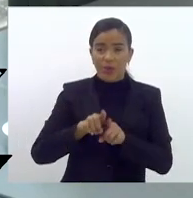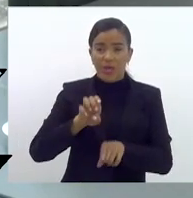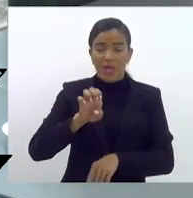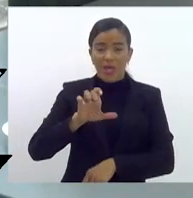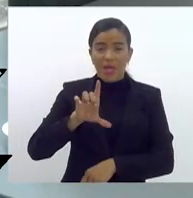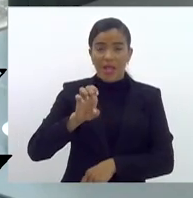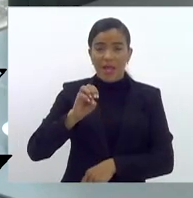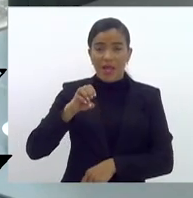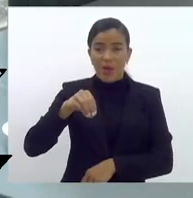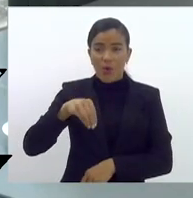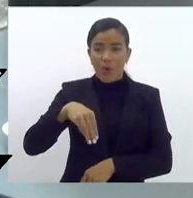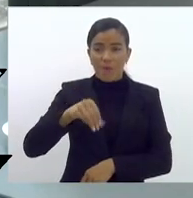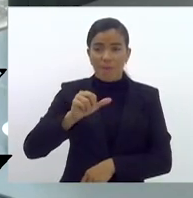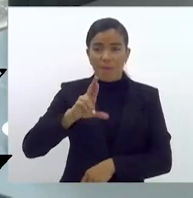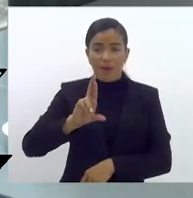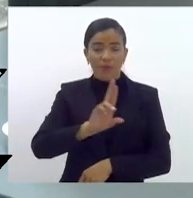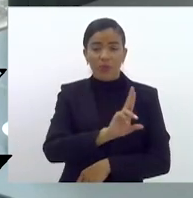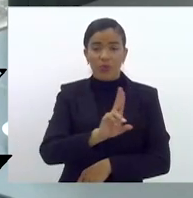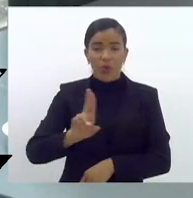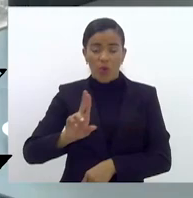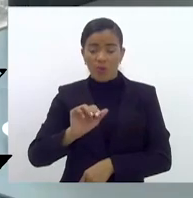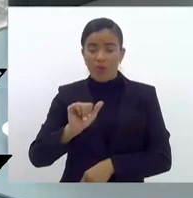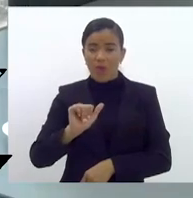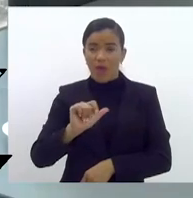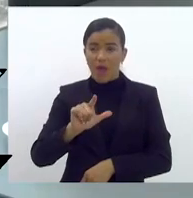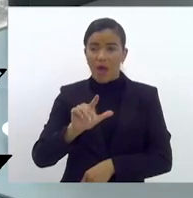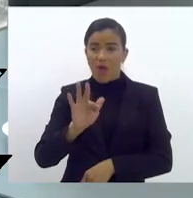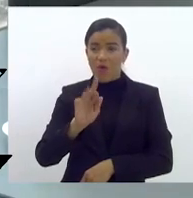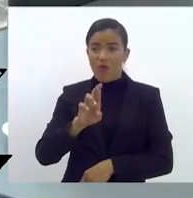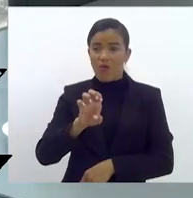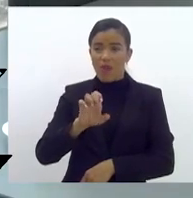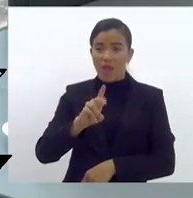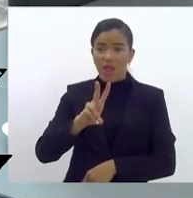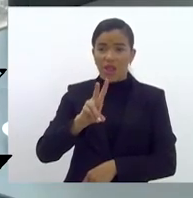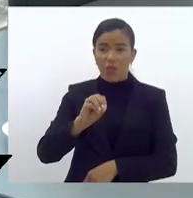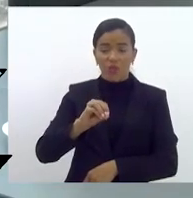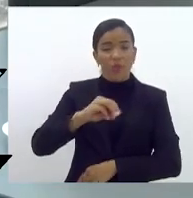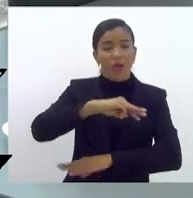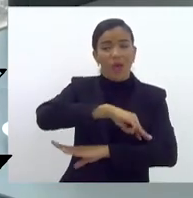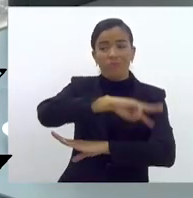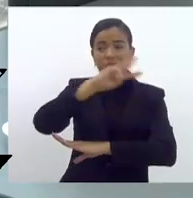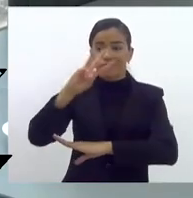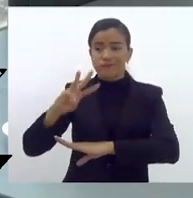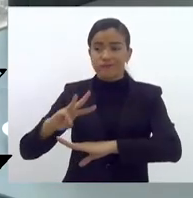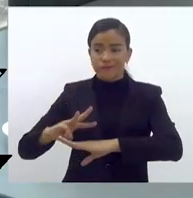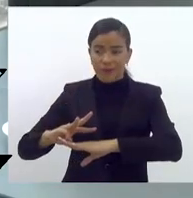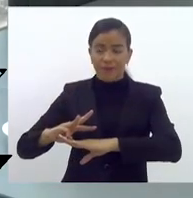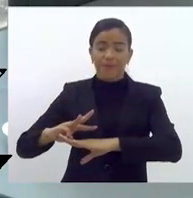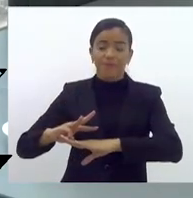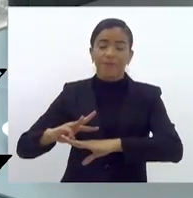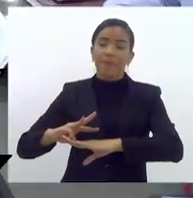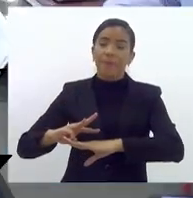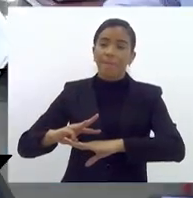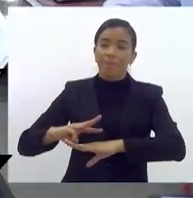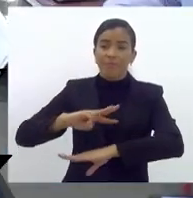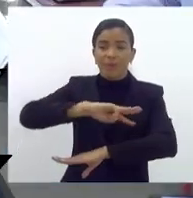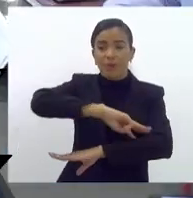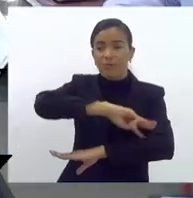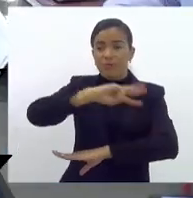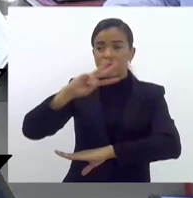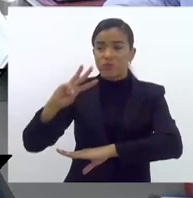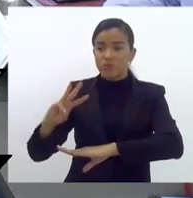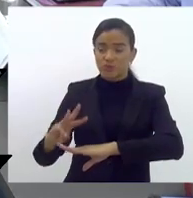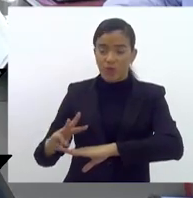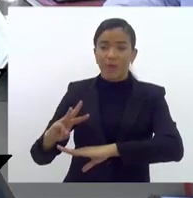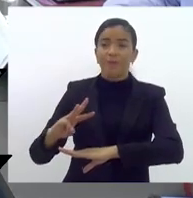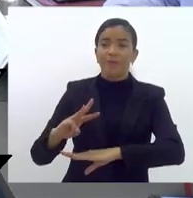coelho que dá o nome de Alfredo cerquis ao arco Metropolitano do Rio de Janeiro parecer que já é consta nos autos